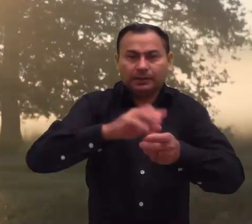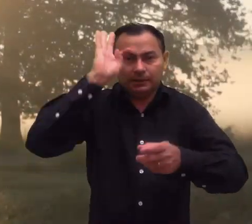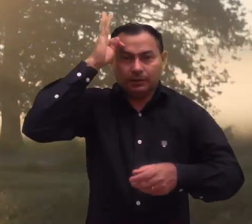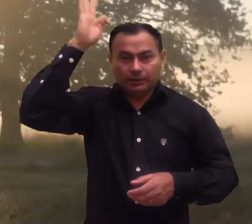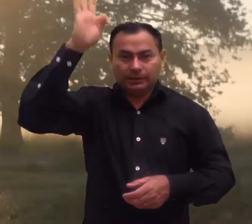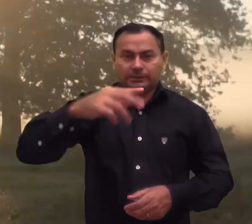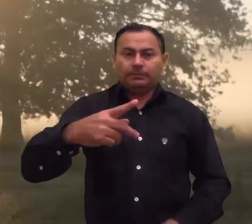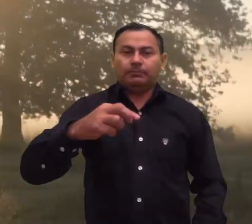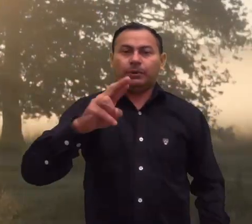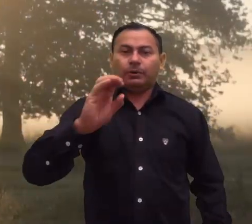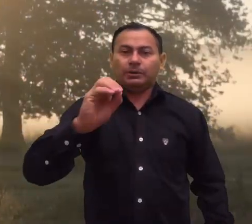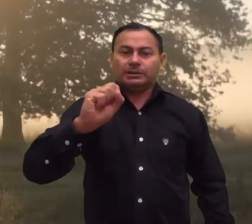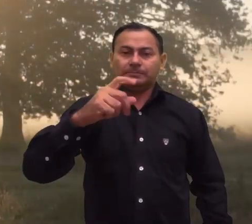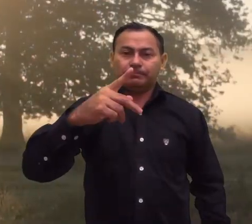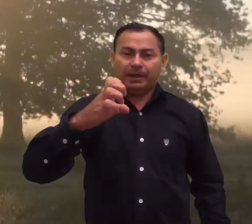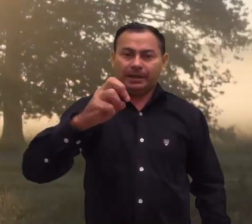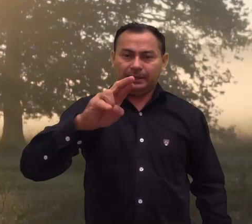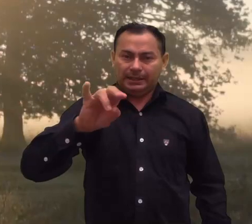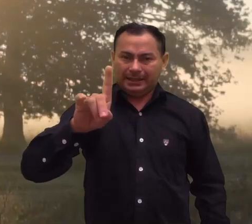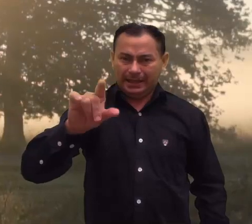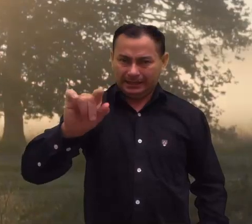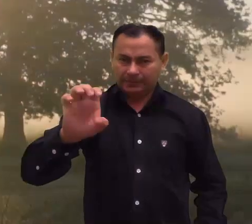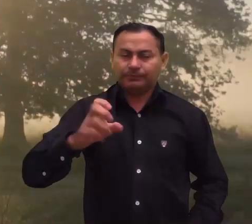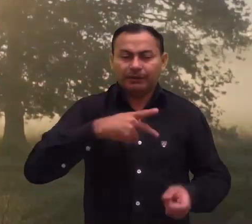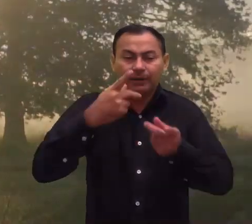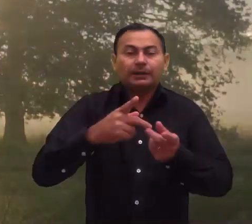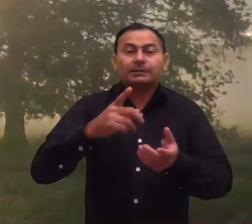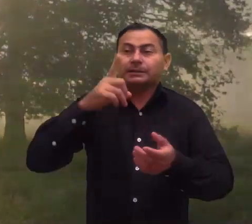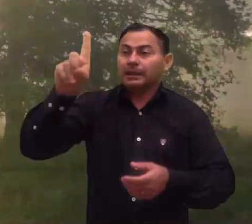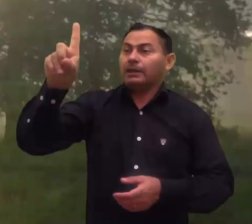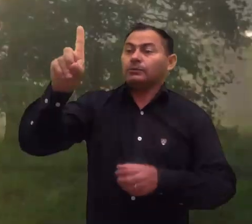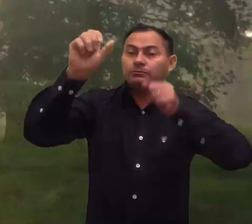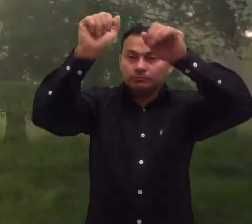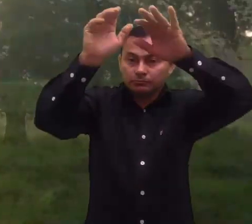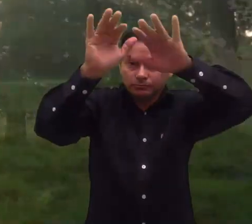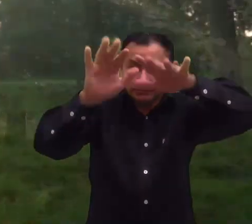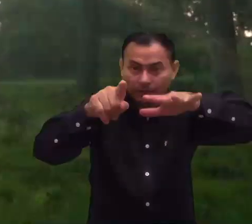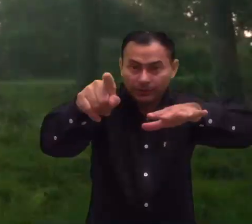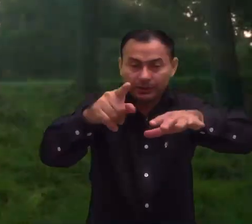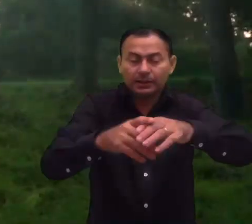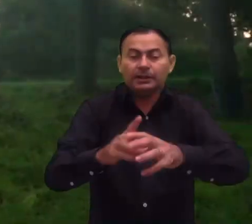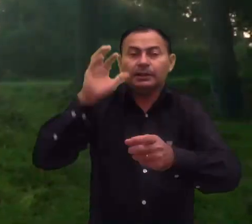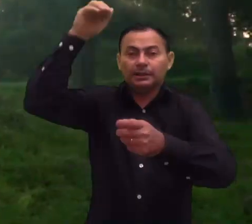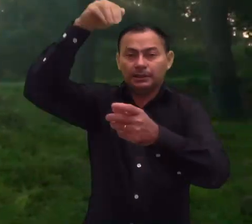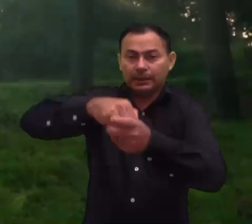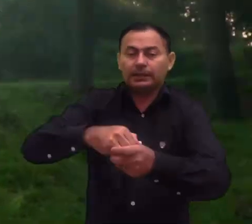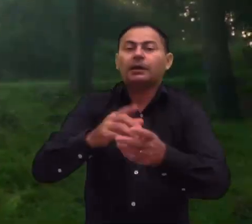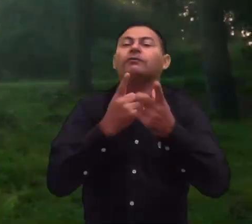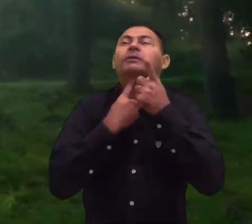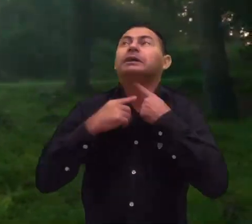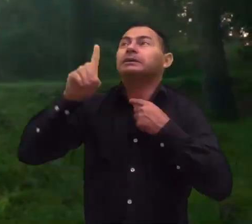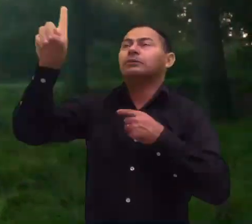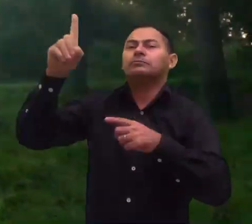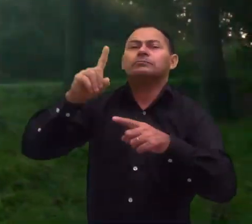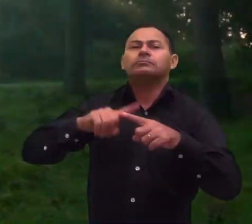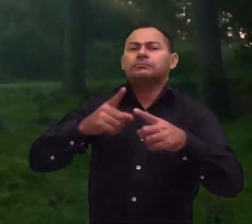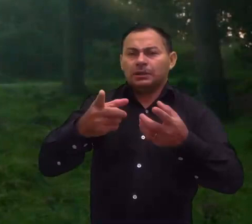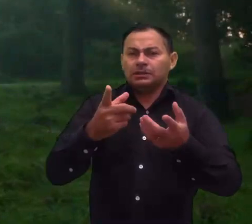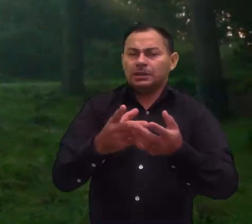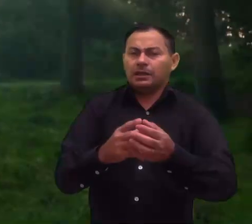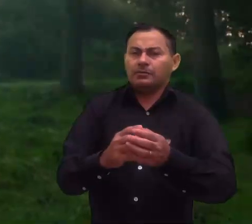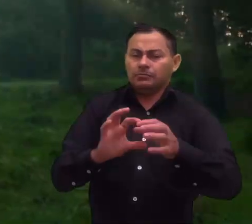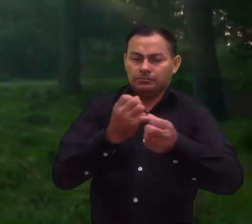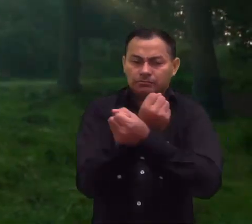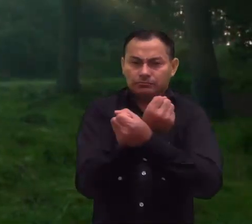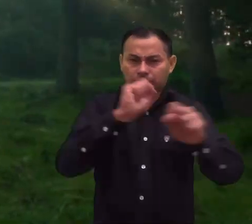enquadrá-las dentro dessa teologia da prosperidade, que afirma que se Deus realmente está abençoando você, se você está dentro da vontade de